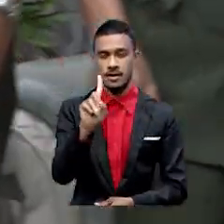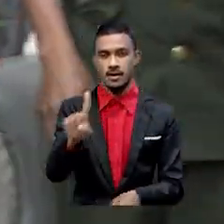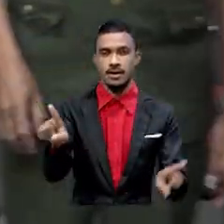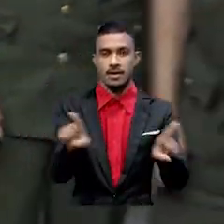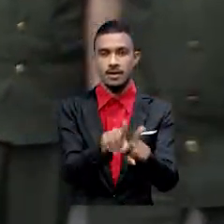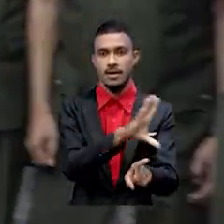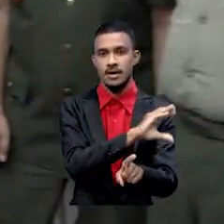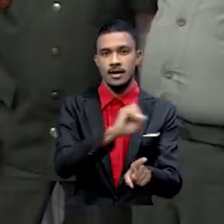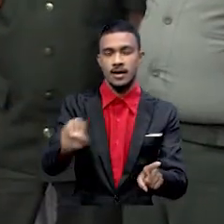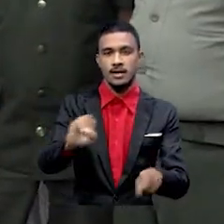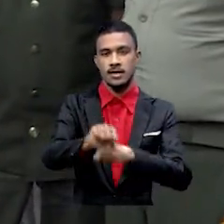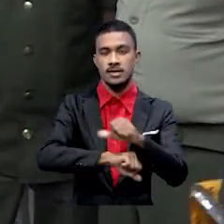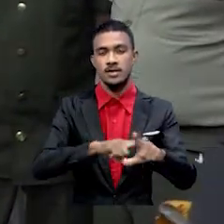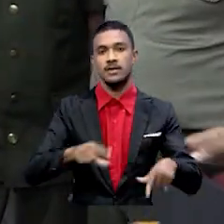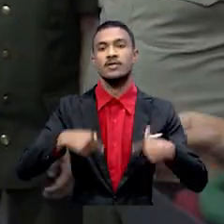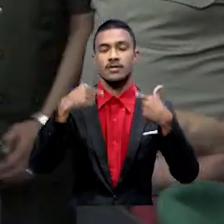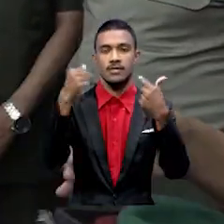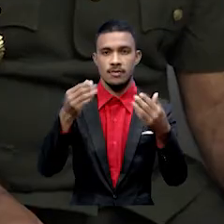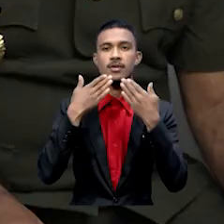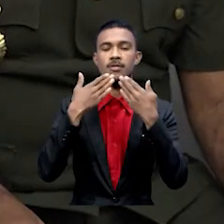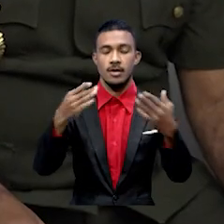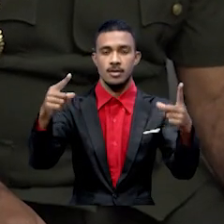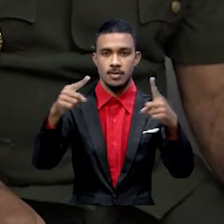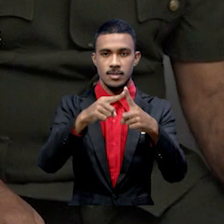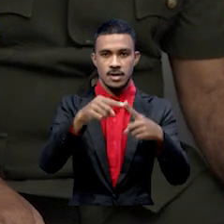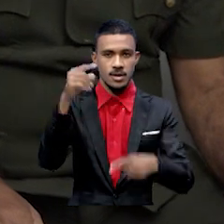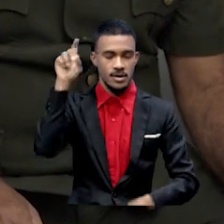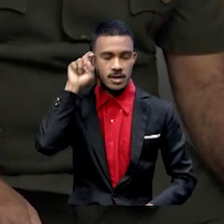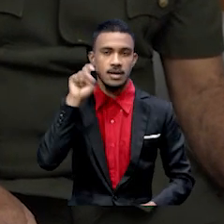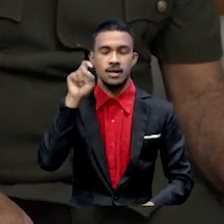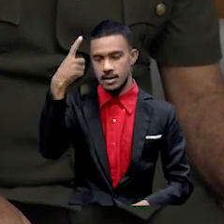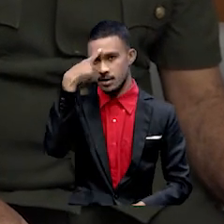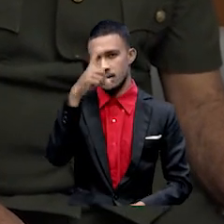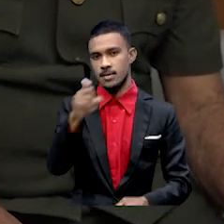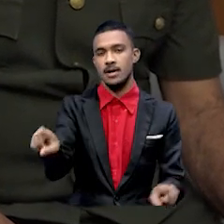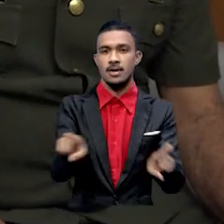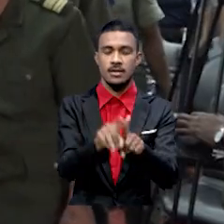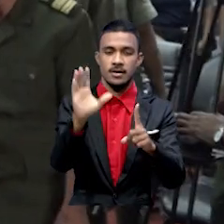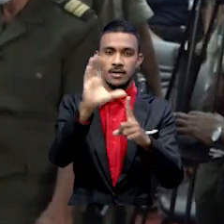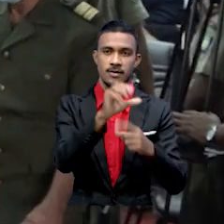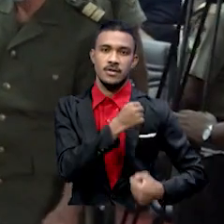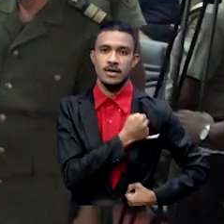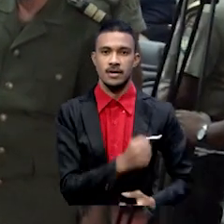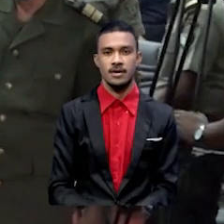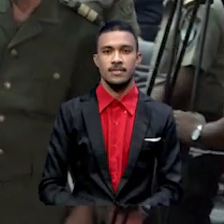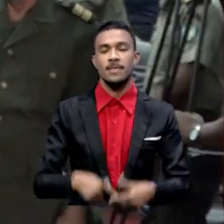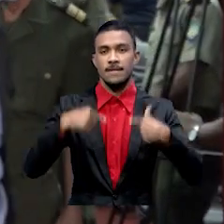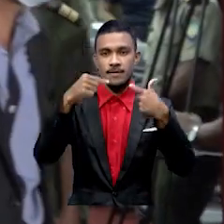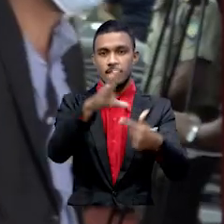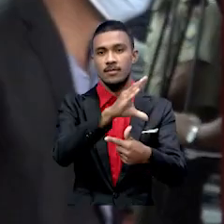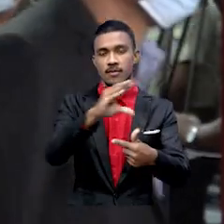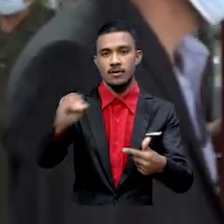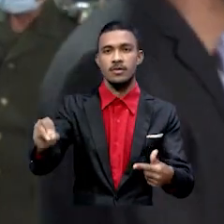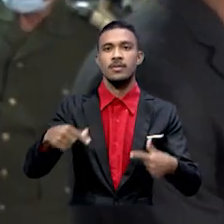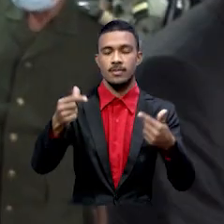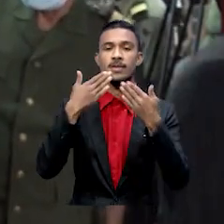gesto agradecimento ida ba Sanana, tamba Sanana Hanesan Comandante em Seife das Falentil. Gesto de agradecimento para mim, também para